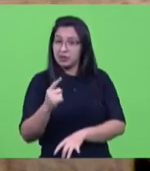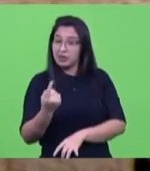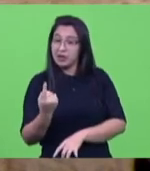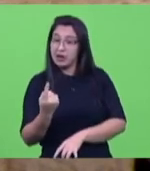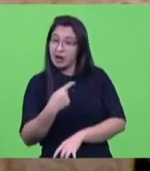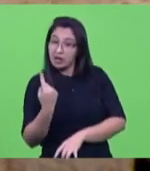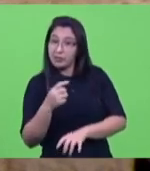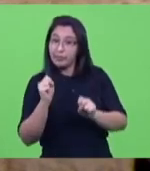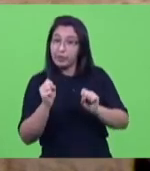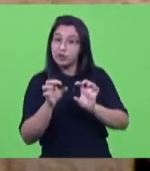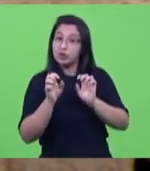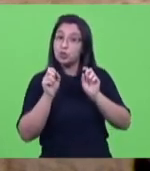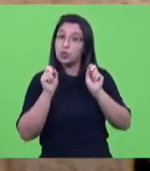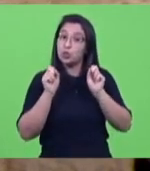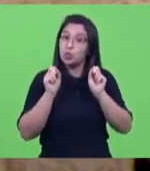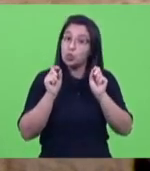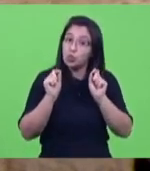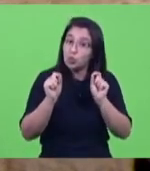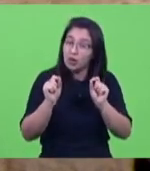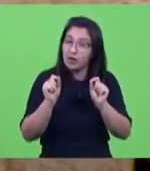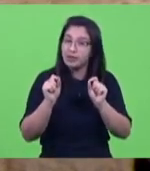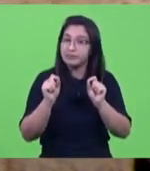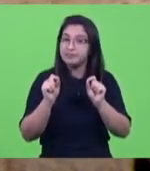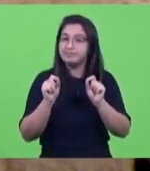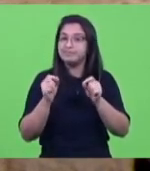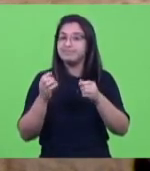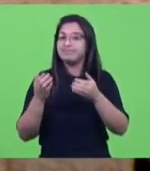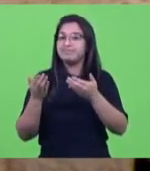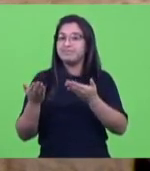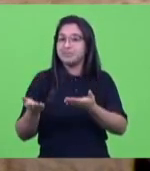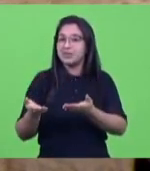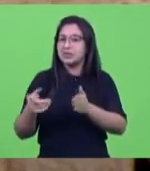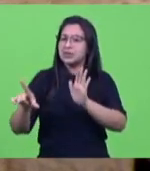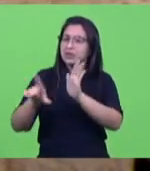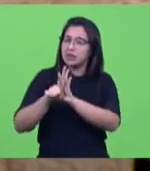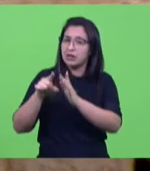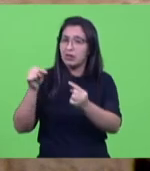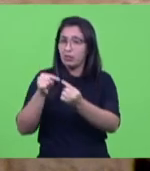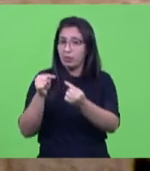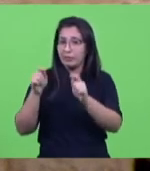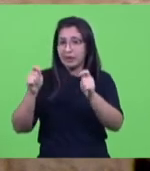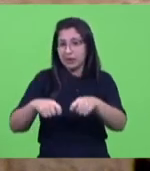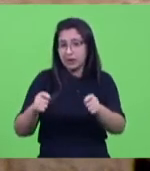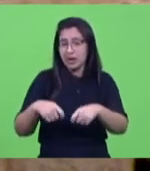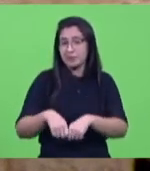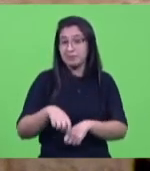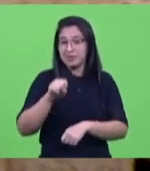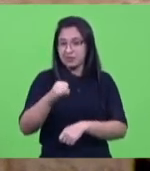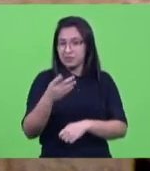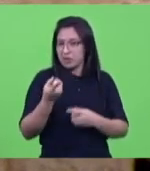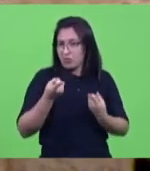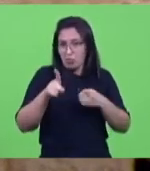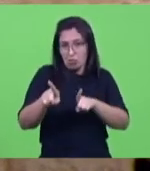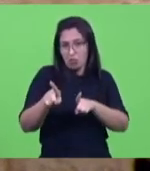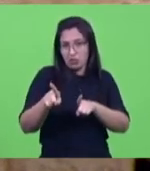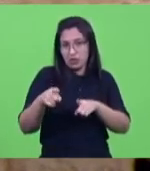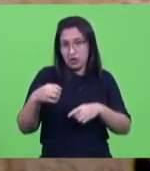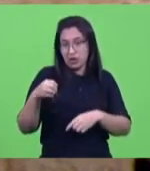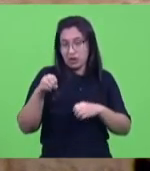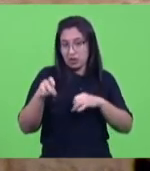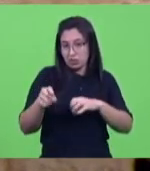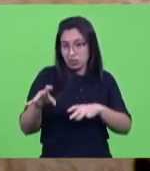é simplesmente tirar essas famílias da marginalidade. Portanto, se você é contra a educação domiciliar, pense o